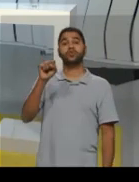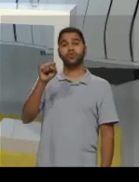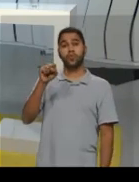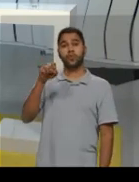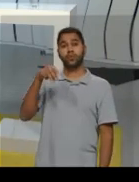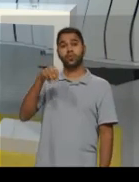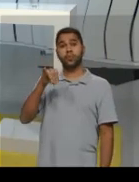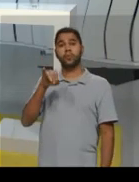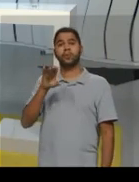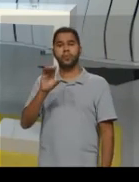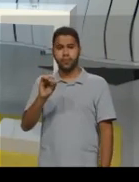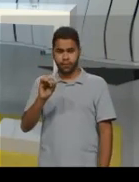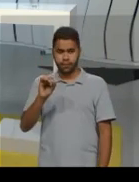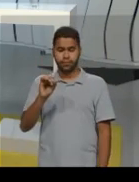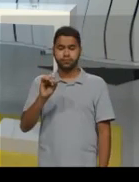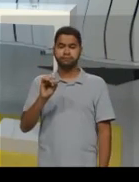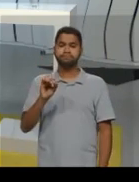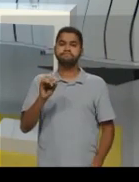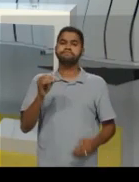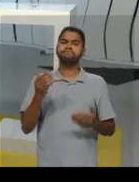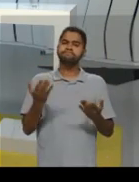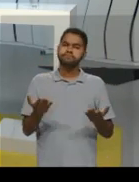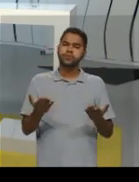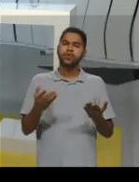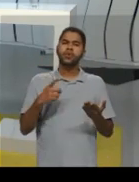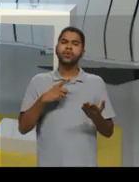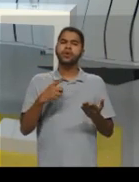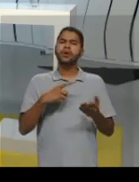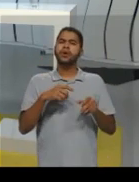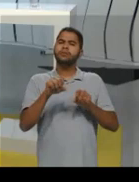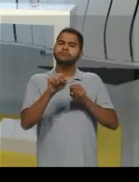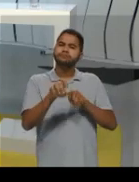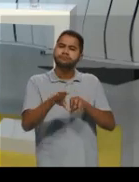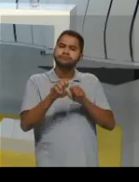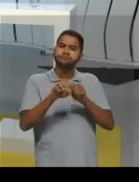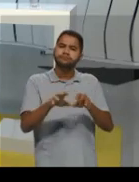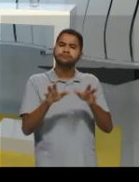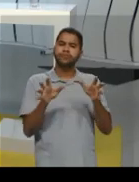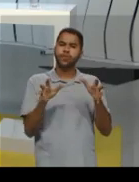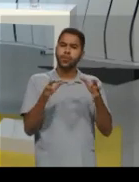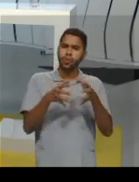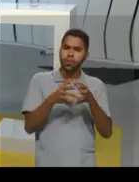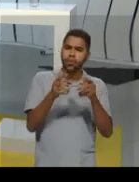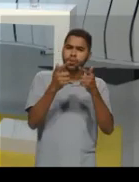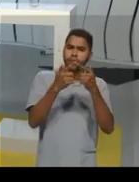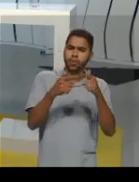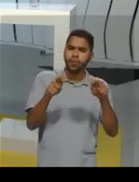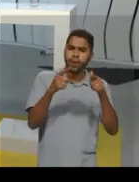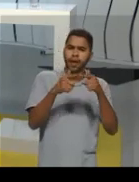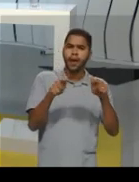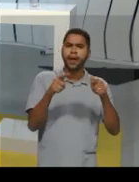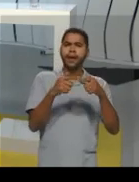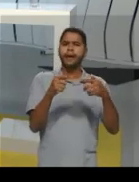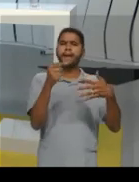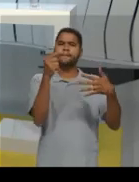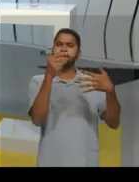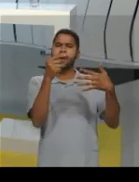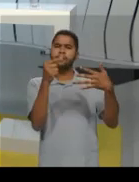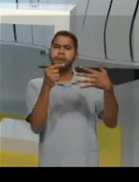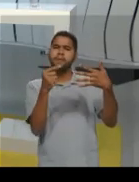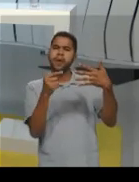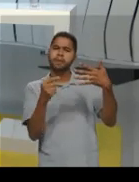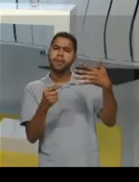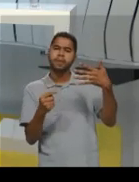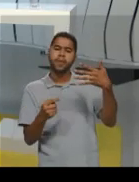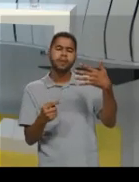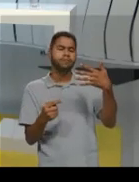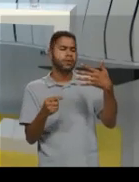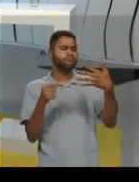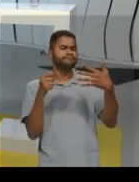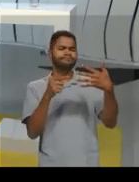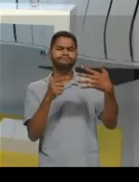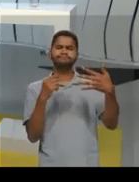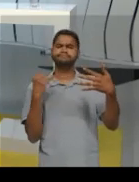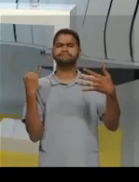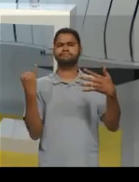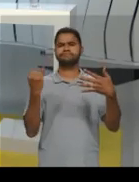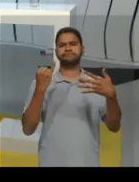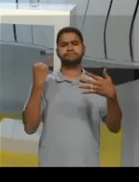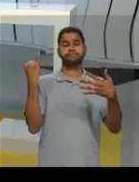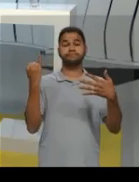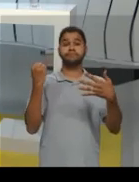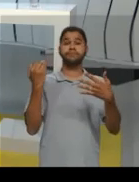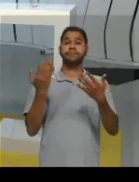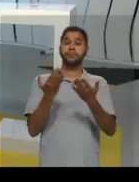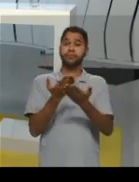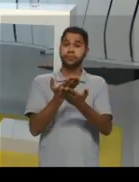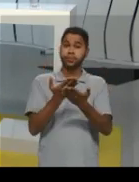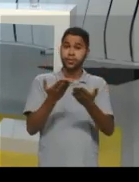dia 18/5, onde trabalhamos classes gramaticais. Então, as classes gramaticais são de suma importância